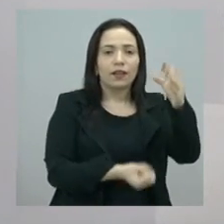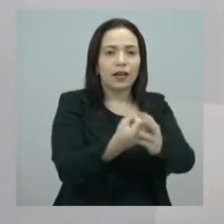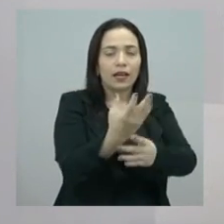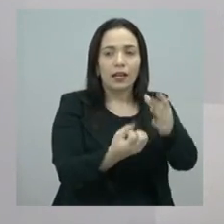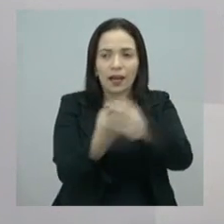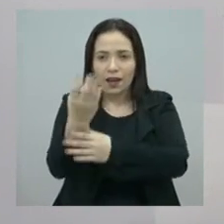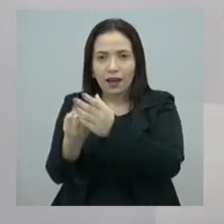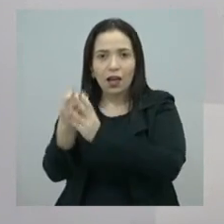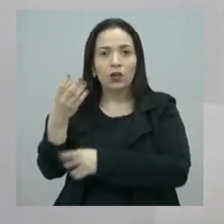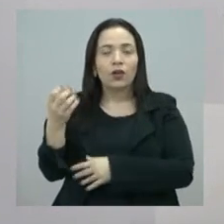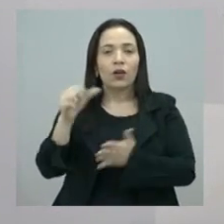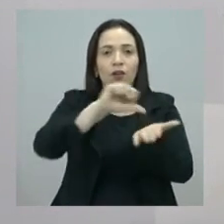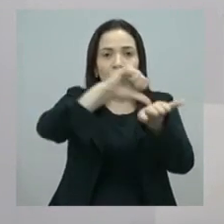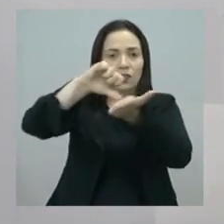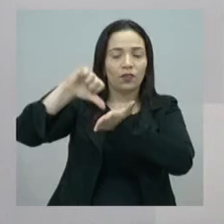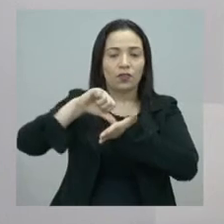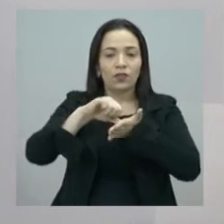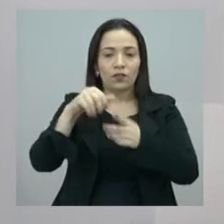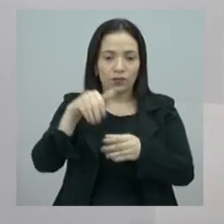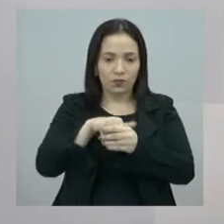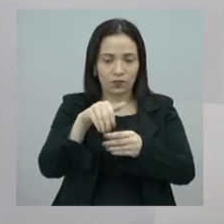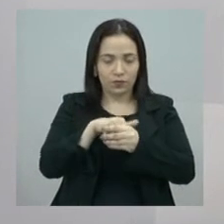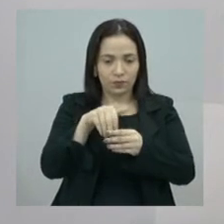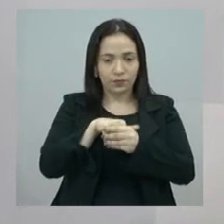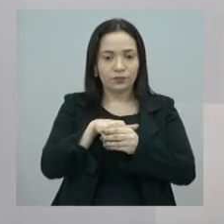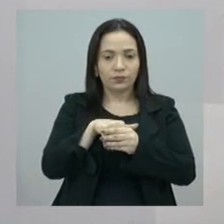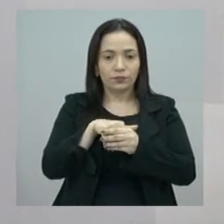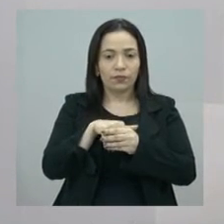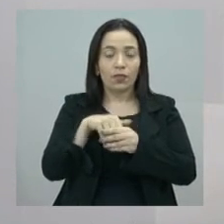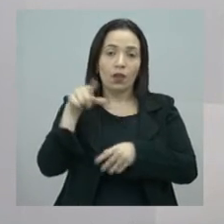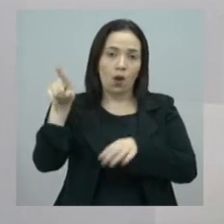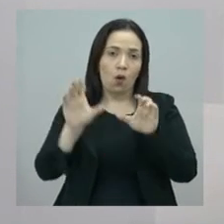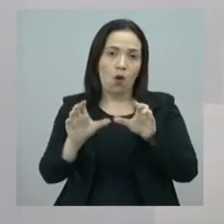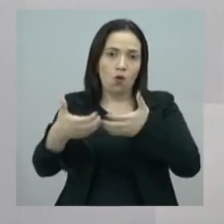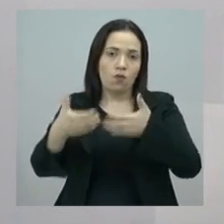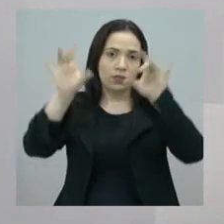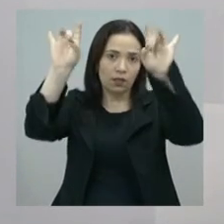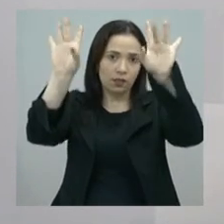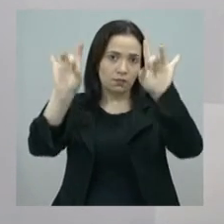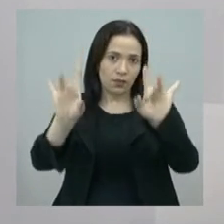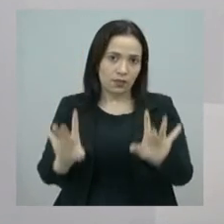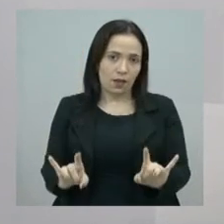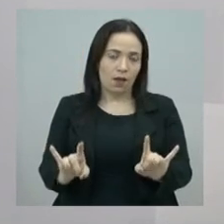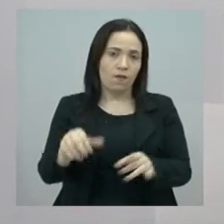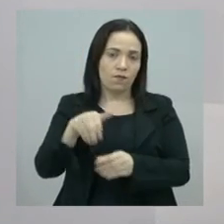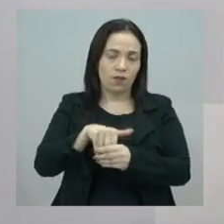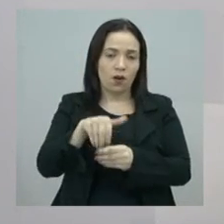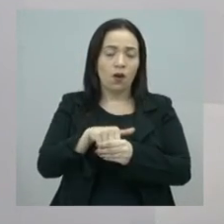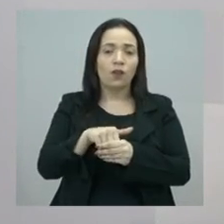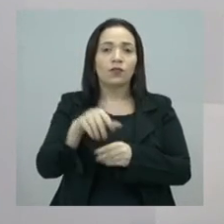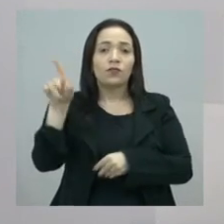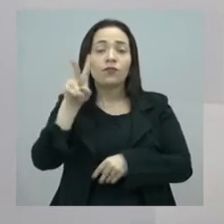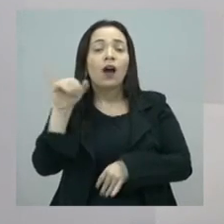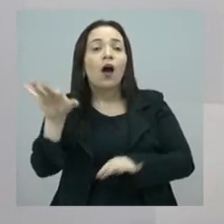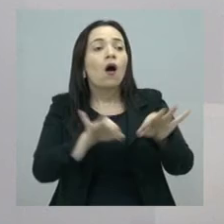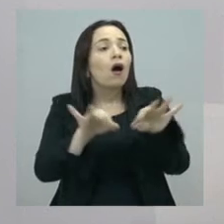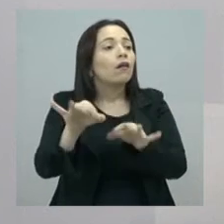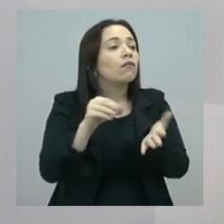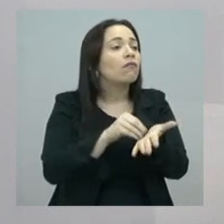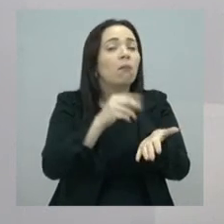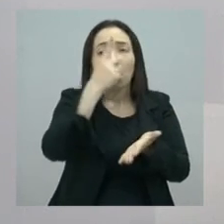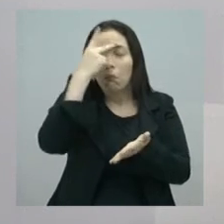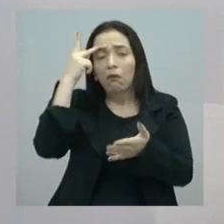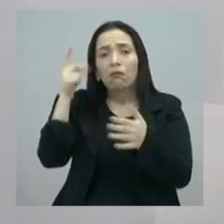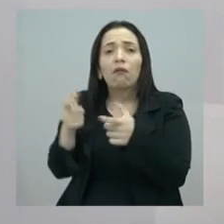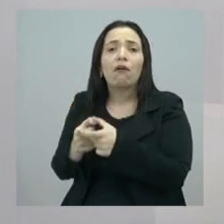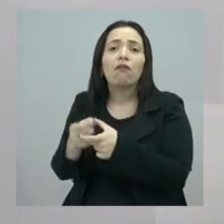com o município, vai orientar, porque quem mobiliza tudo é a comissão especial, vai ter toda essa logística com um